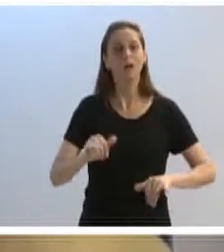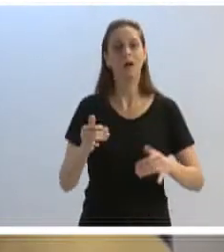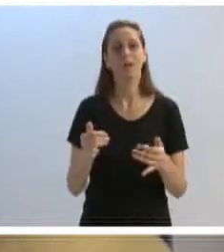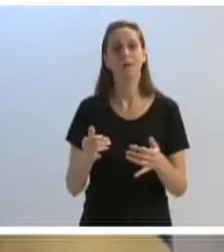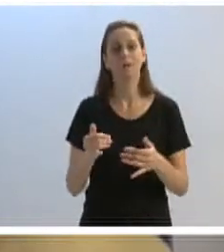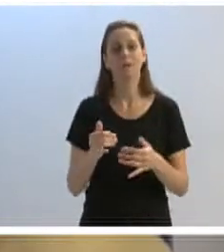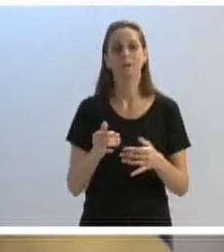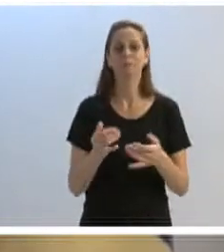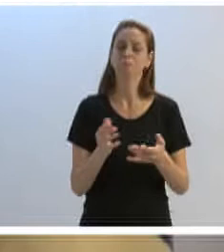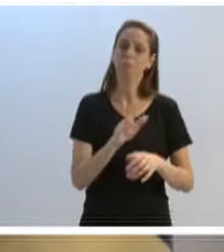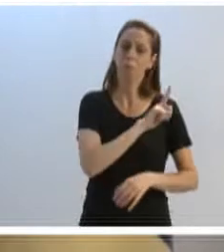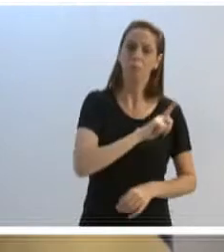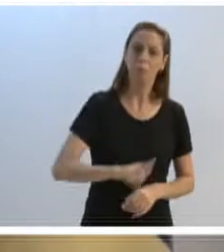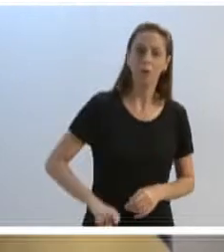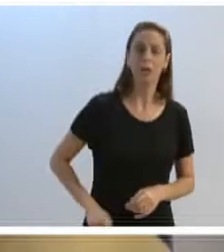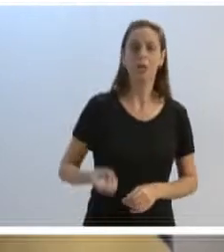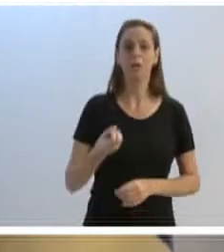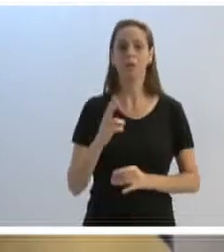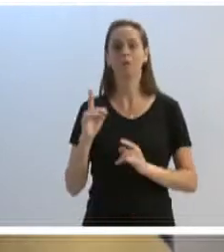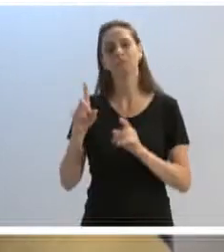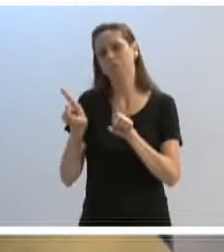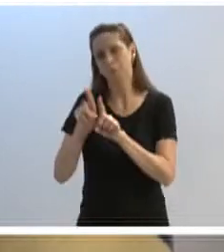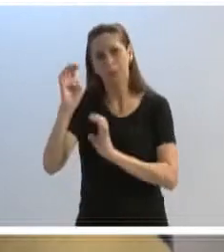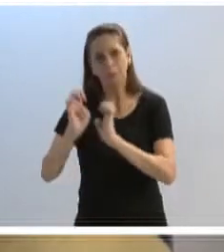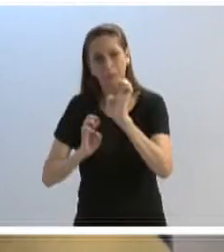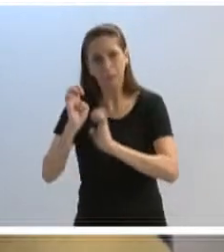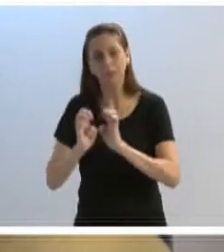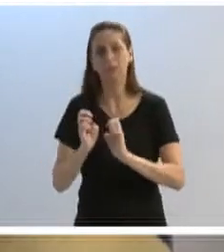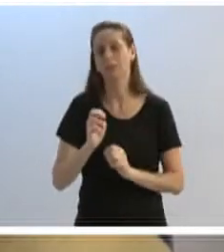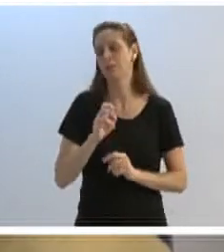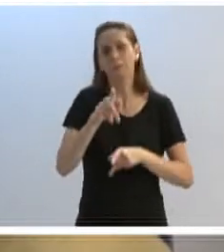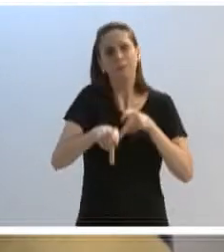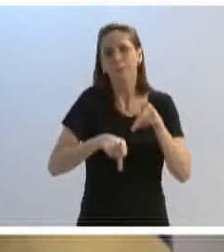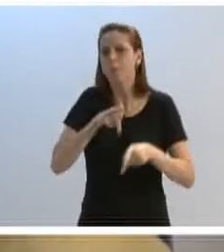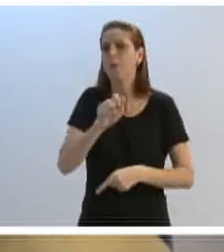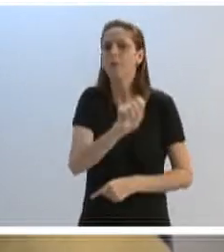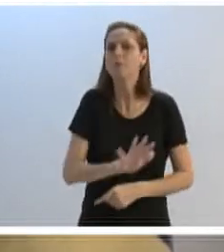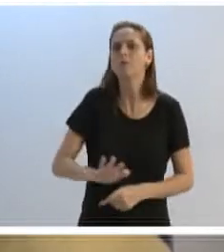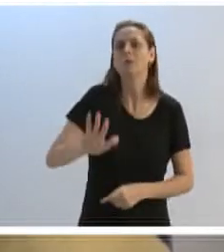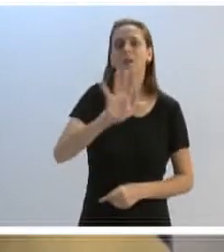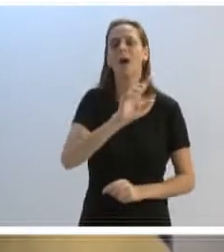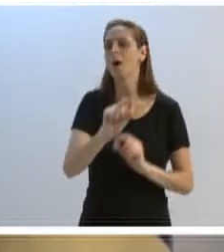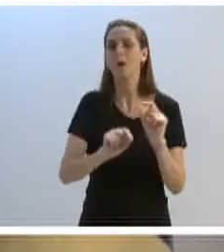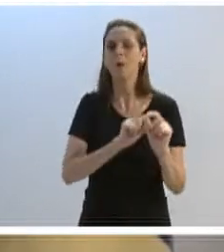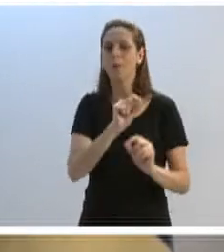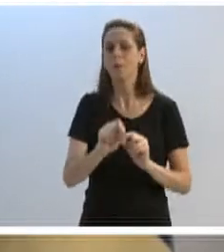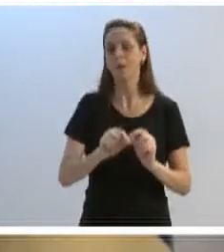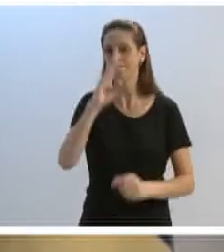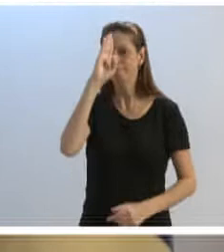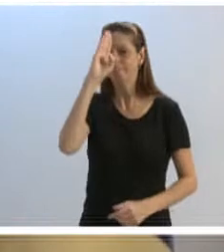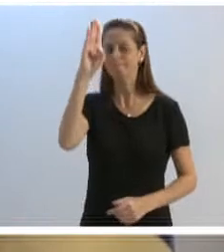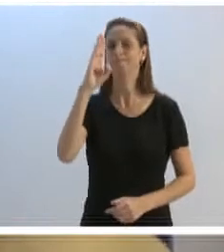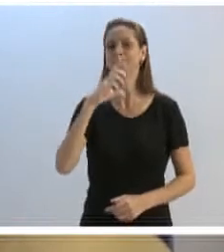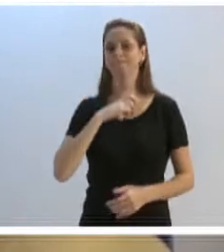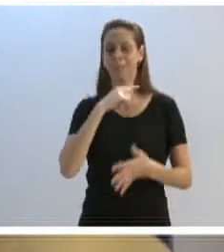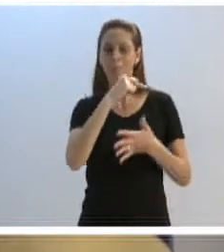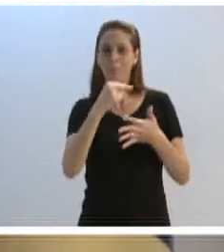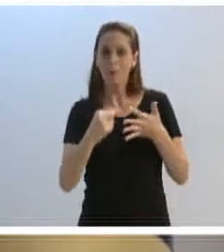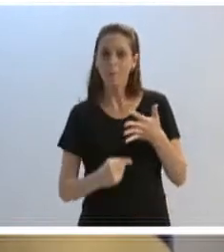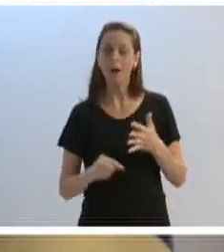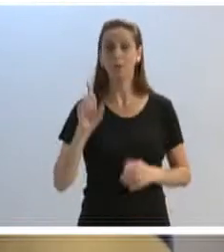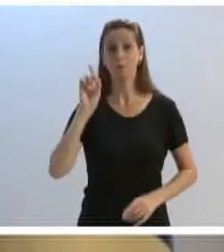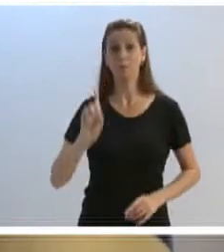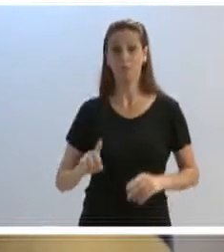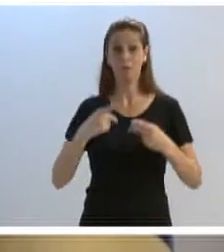entre os governos, as empresas e o público em geral, neste sentido, com um dos princípios básicos dos direitos